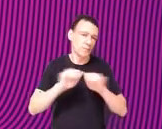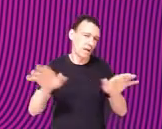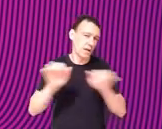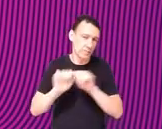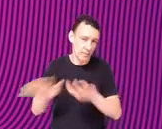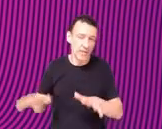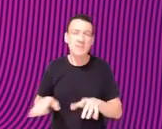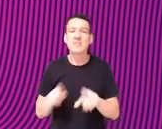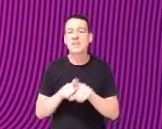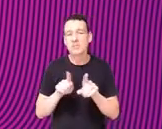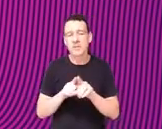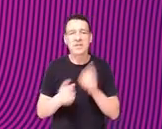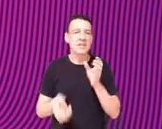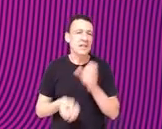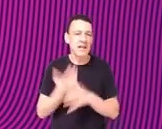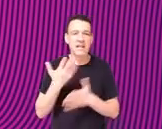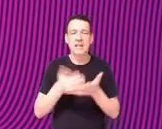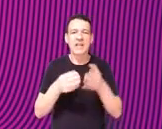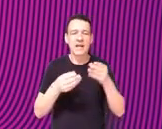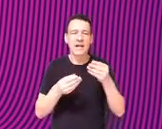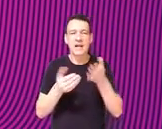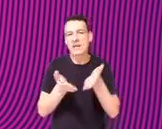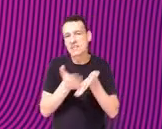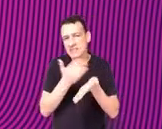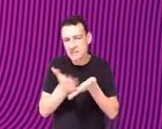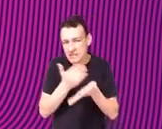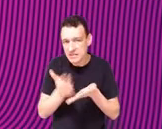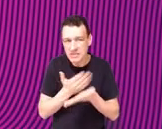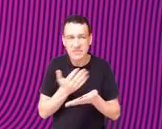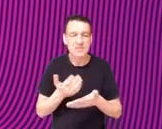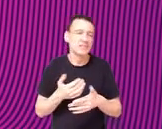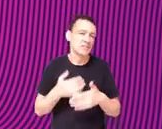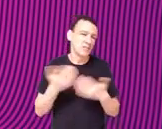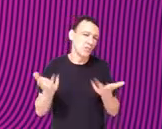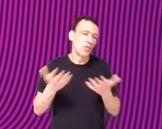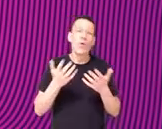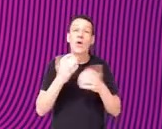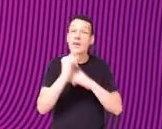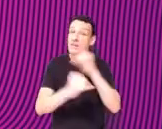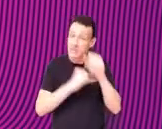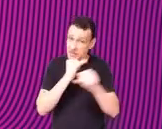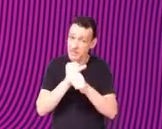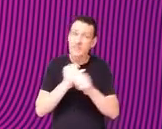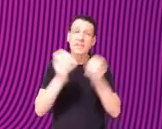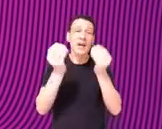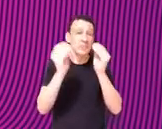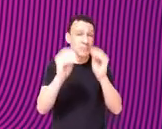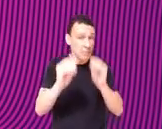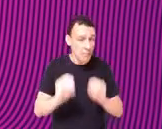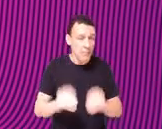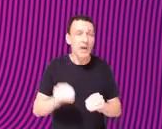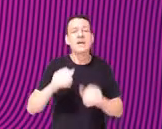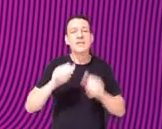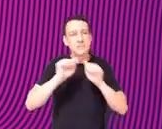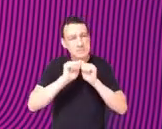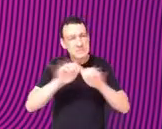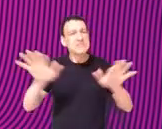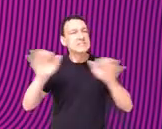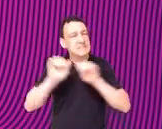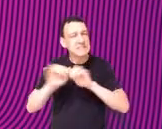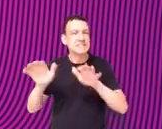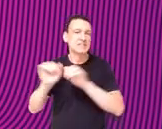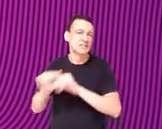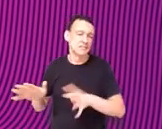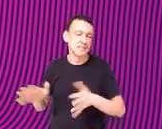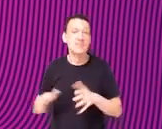brochuras, hoje em dia também através de meios digitais, para fazer a difusão junto dos decisores políticos, dos